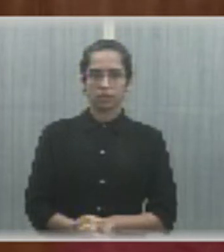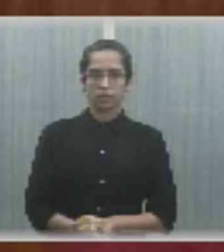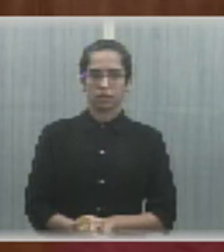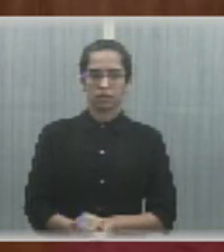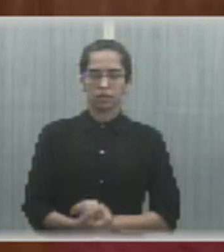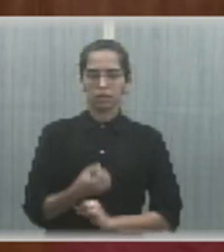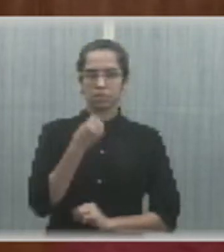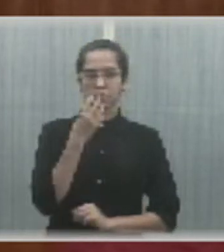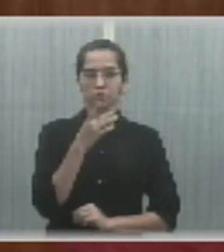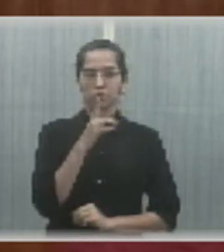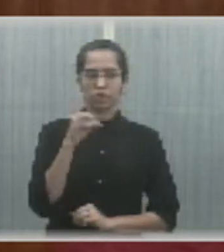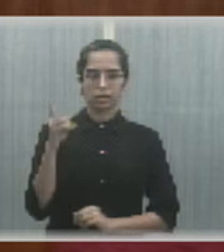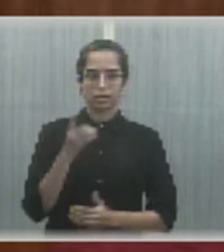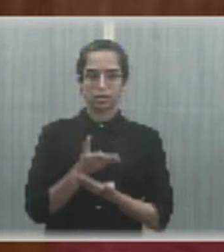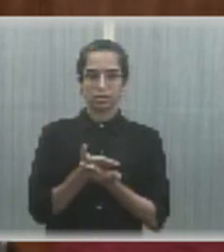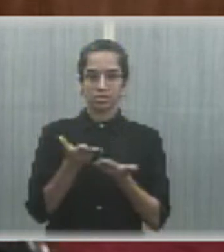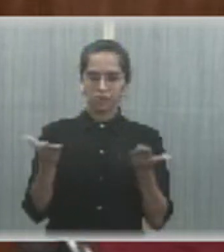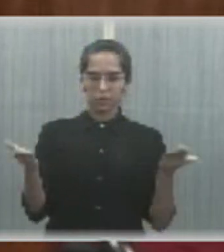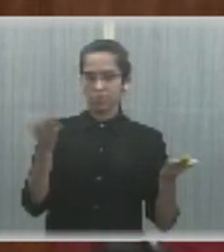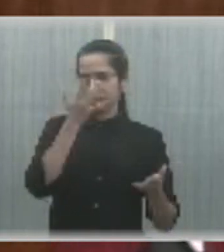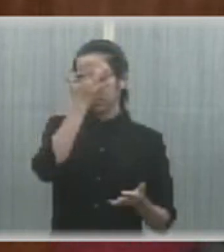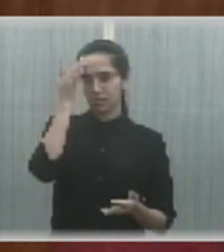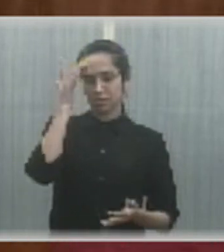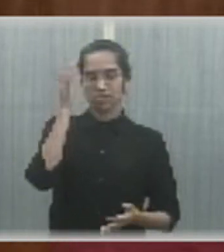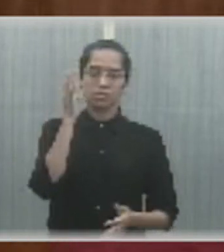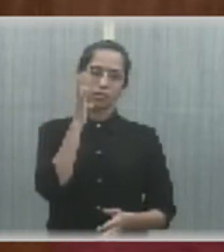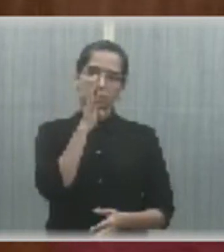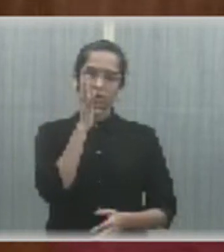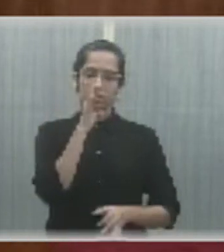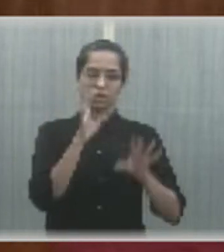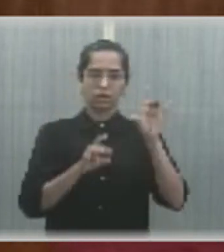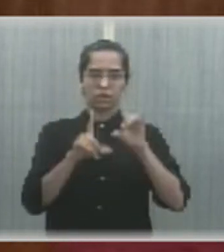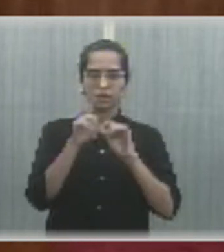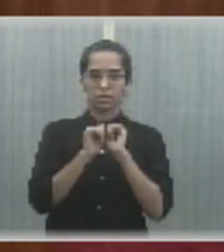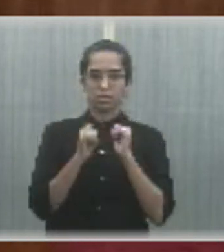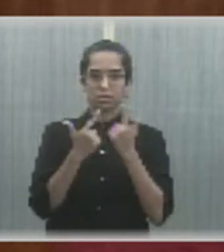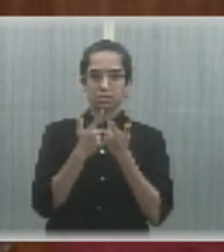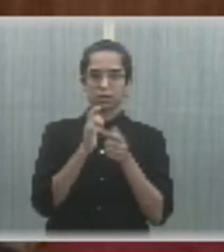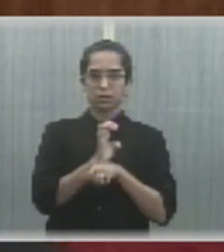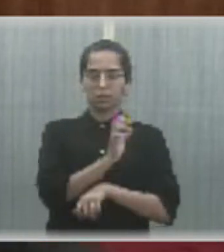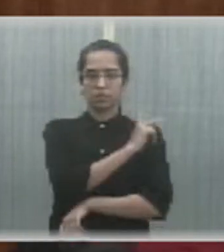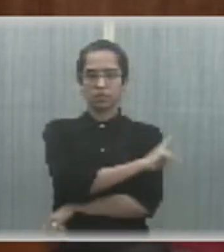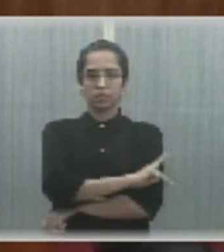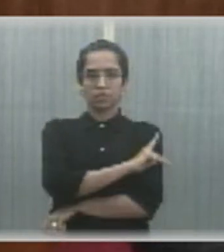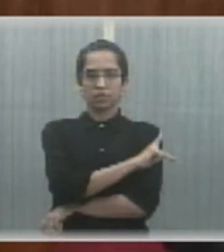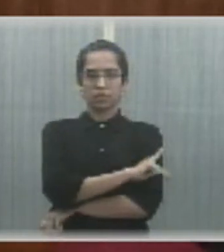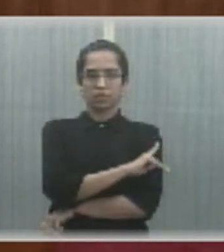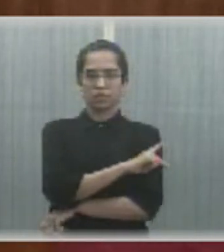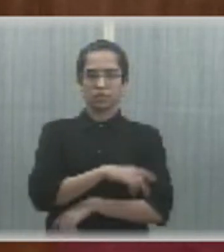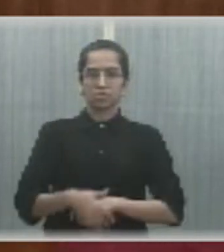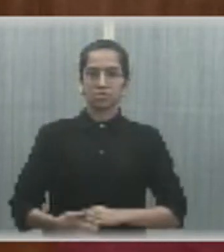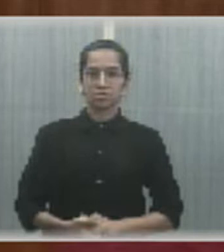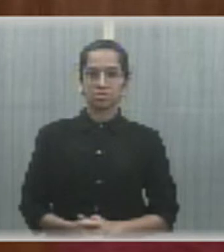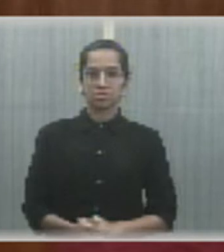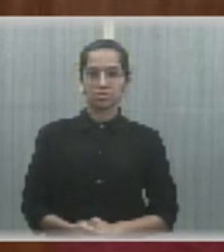Bom dia para todos os telespectadores do nosso querido Piauí e da TV Assembleia.